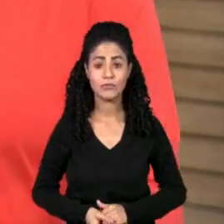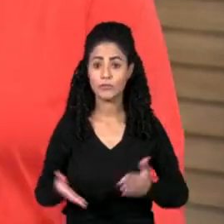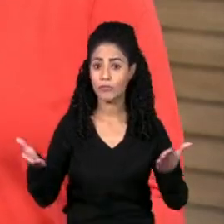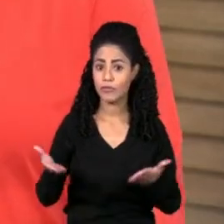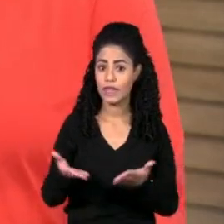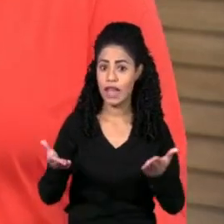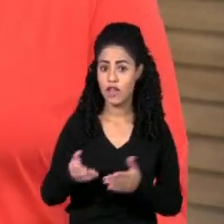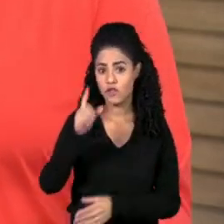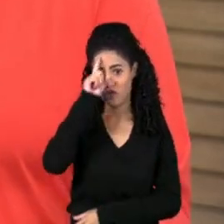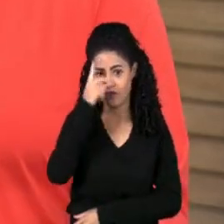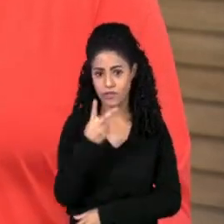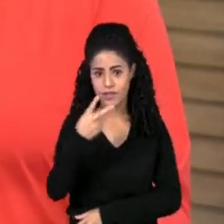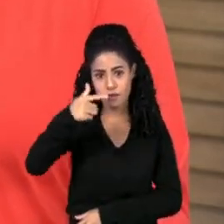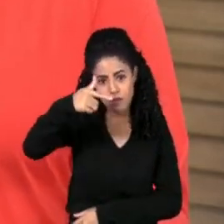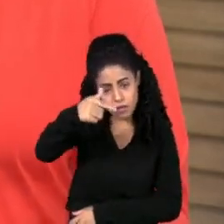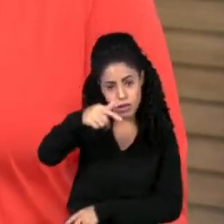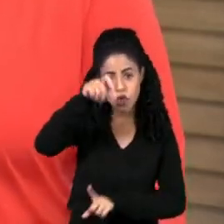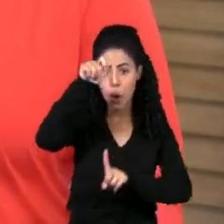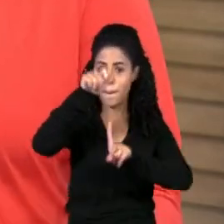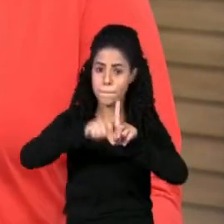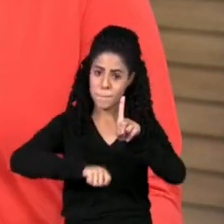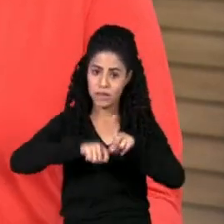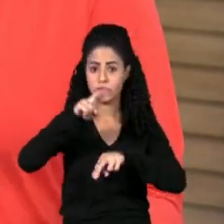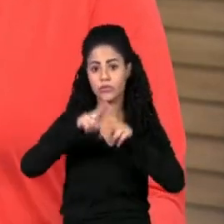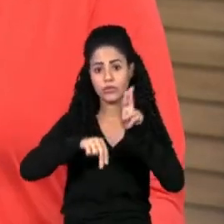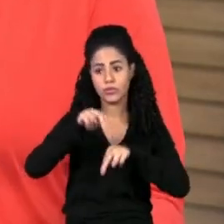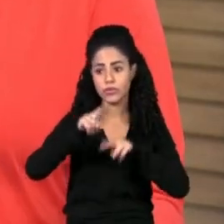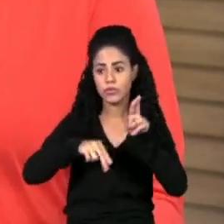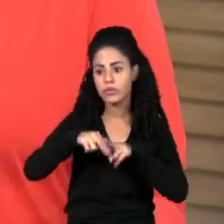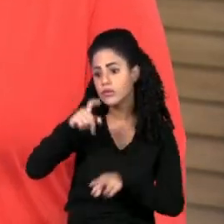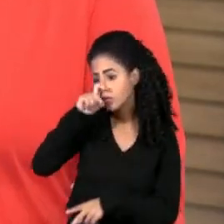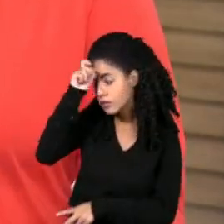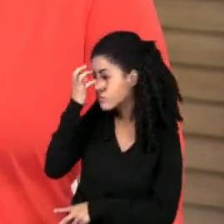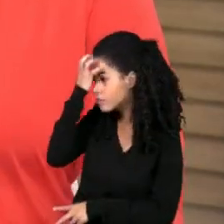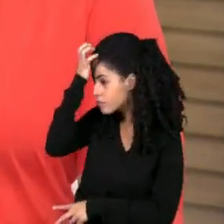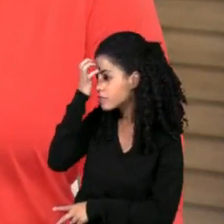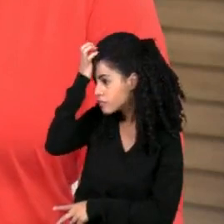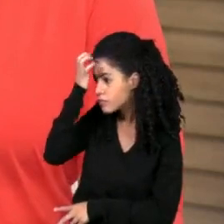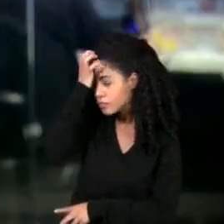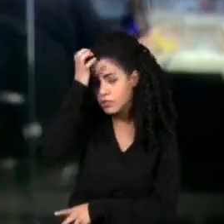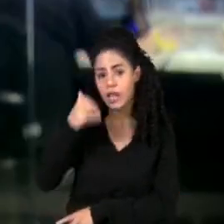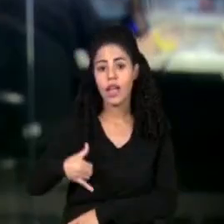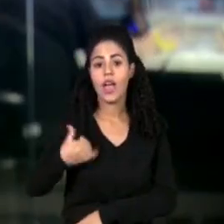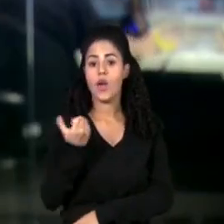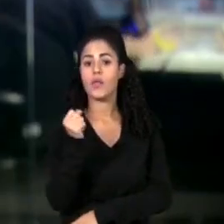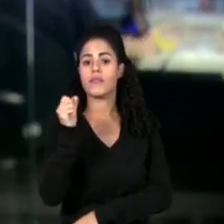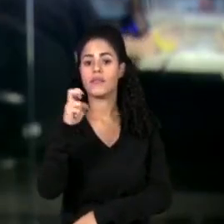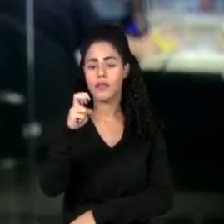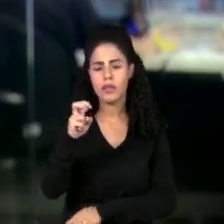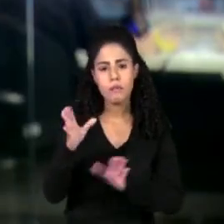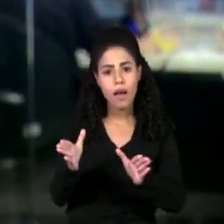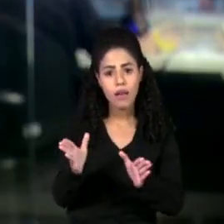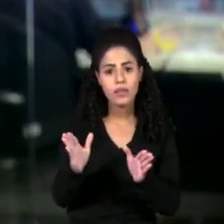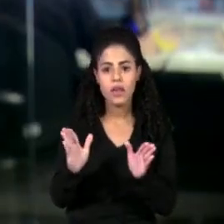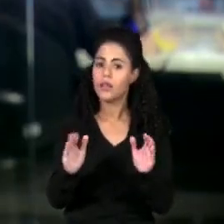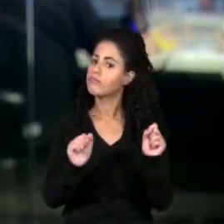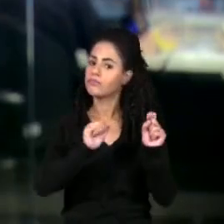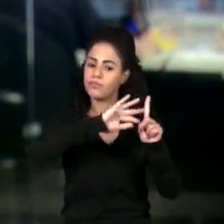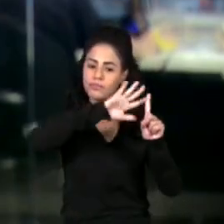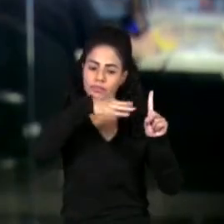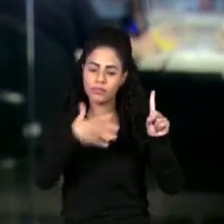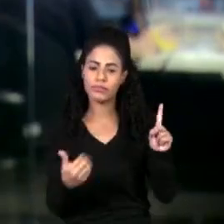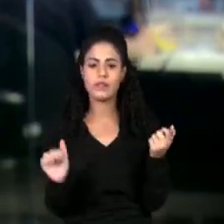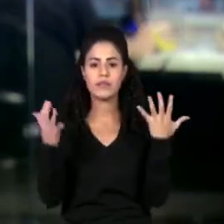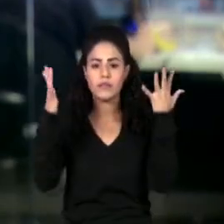27 de junho, o jornalista Vladimir Herzog completaria 85 anos. Para celebrar o nascimento dele,